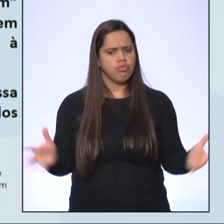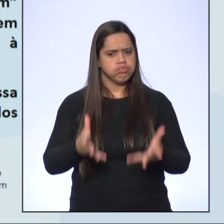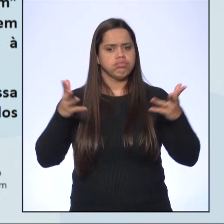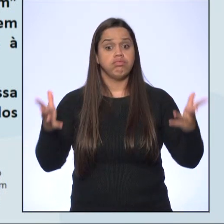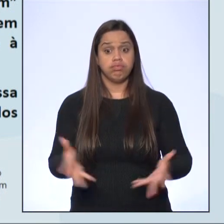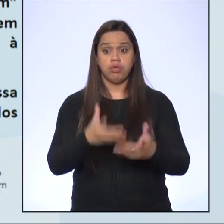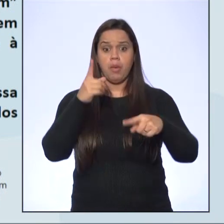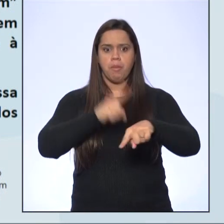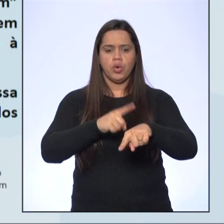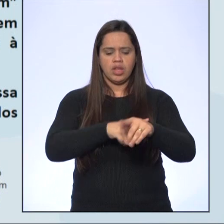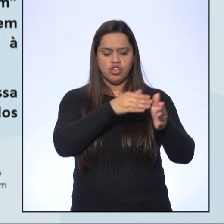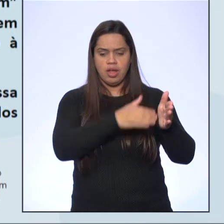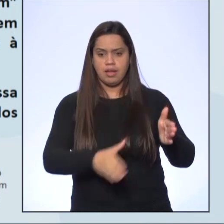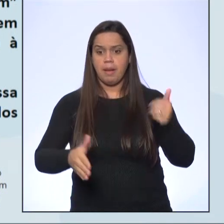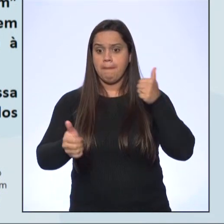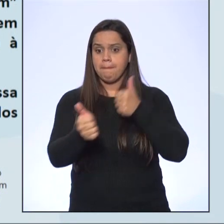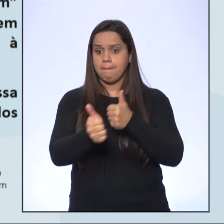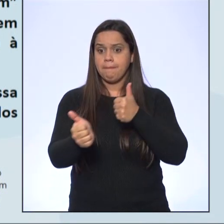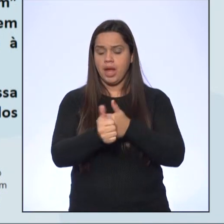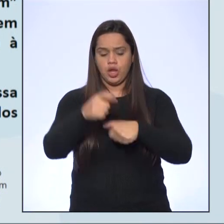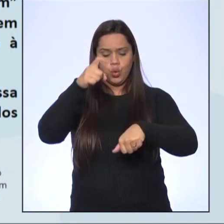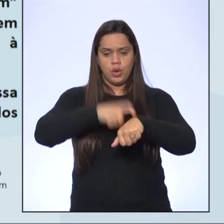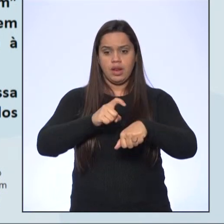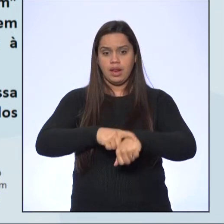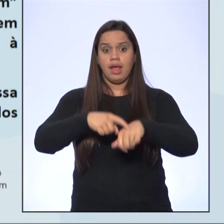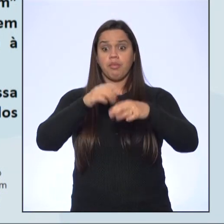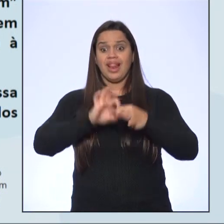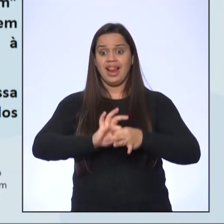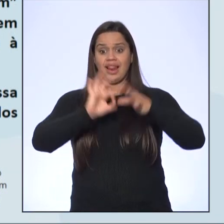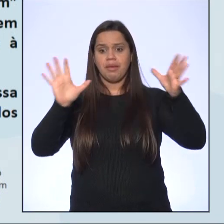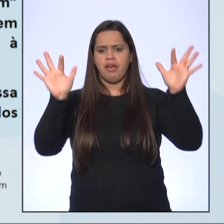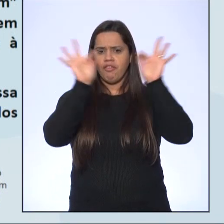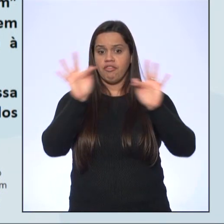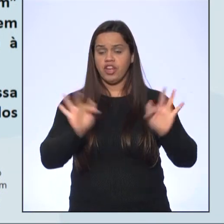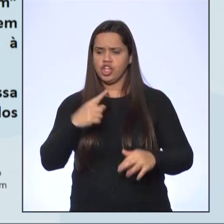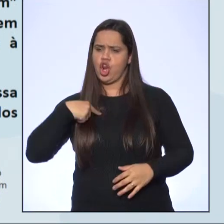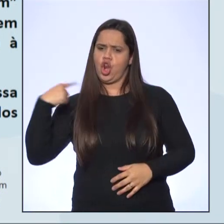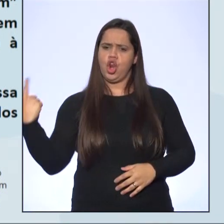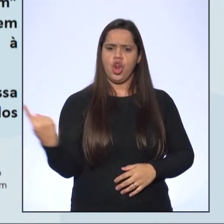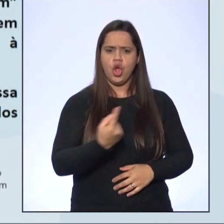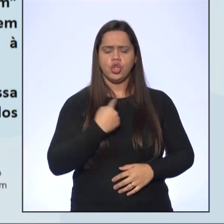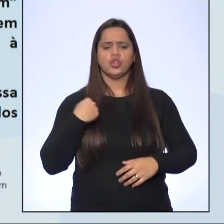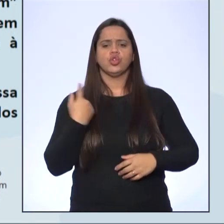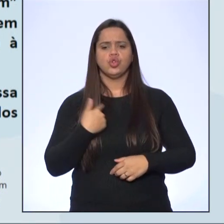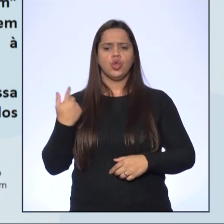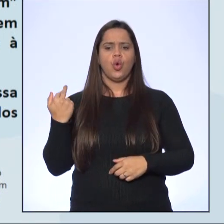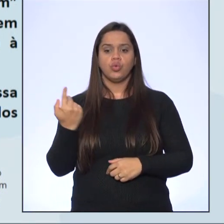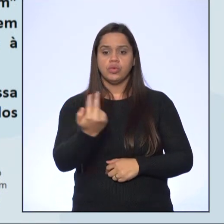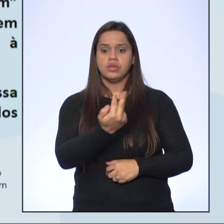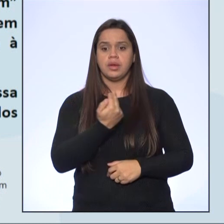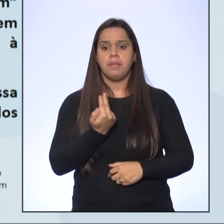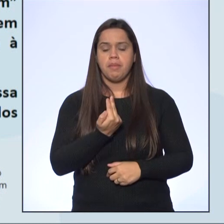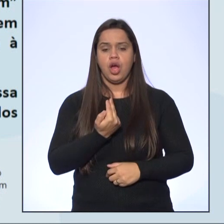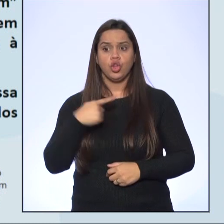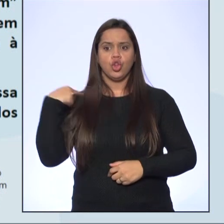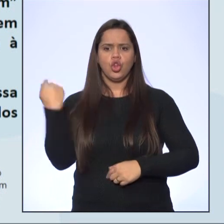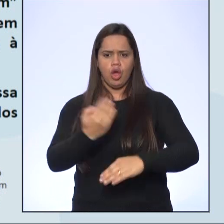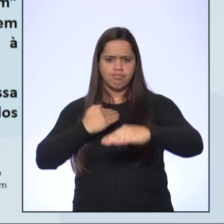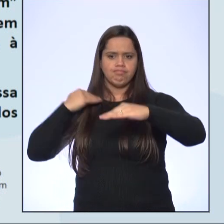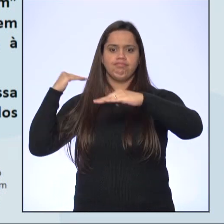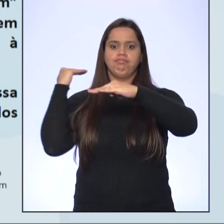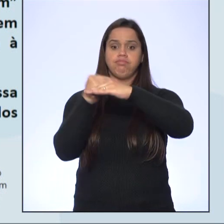tempo feliz da nossa liberdade, o tempo em que todos seremos irmãos, o tempo em que todos seremos